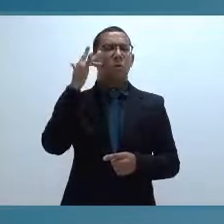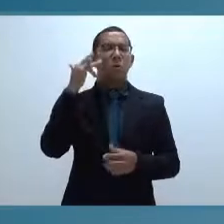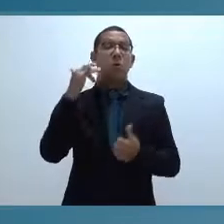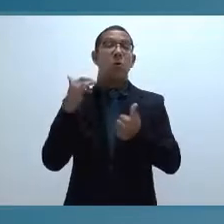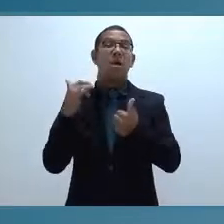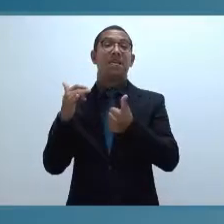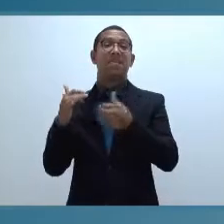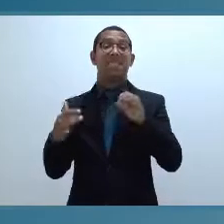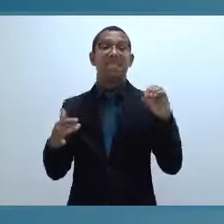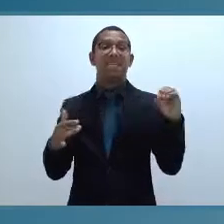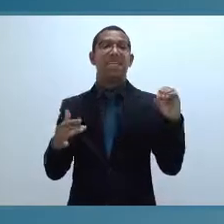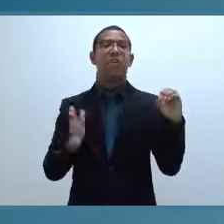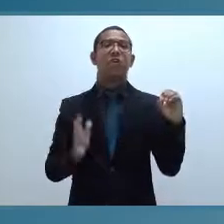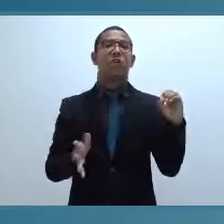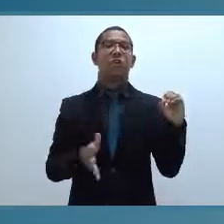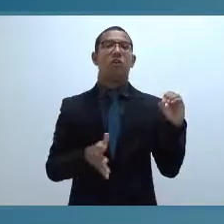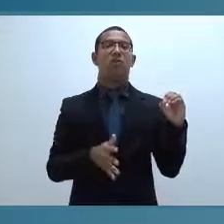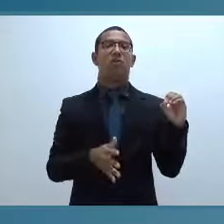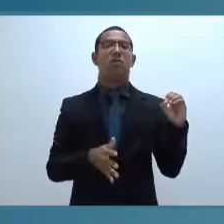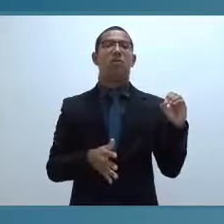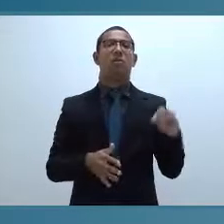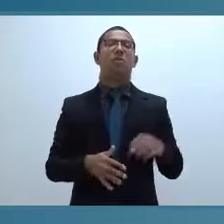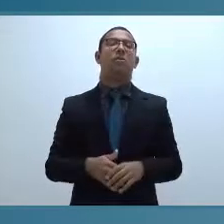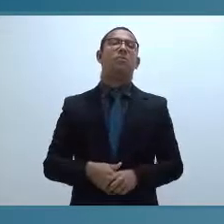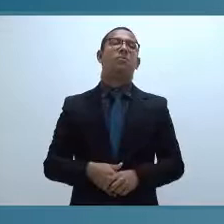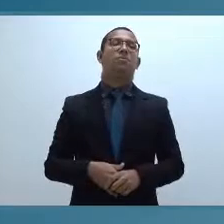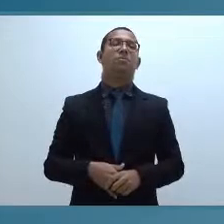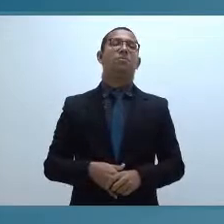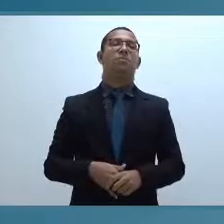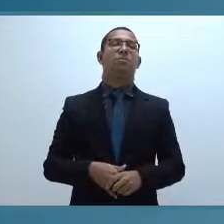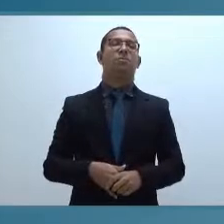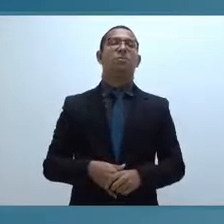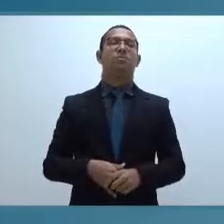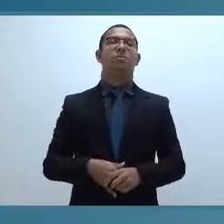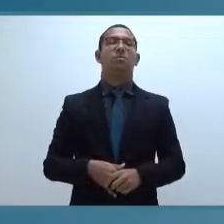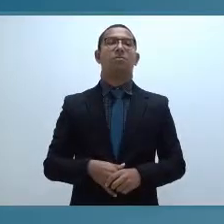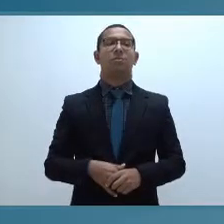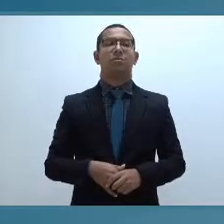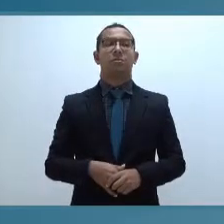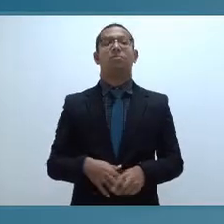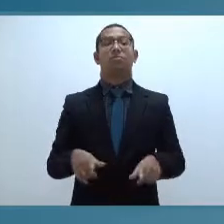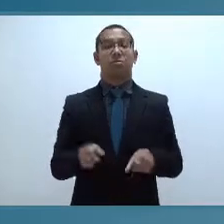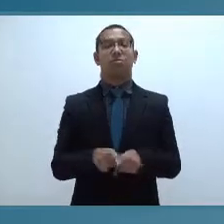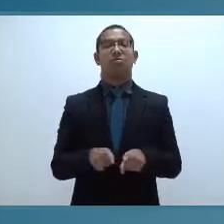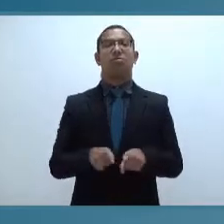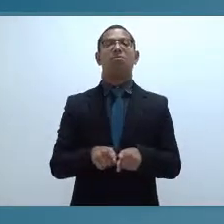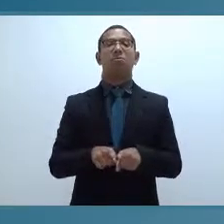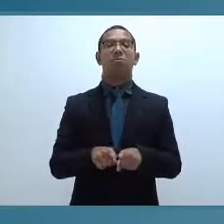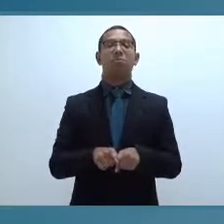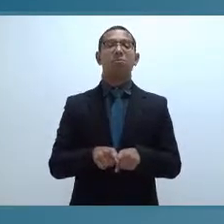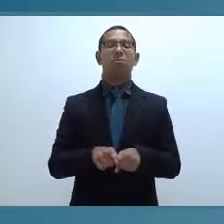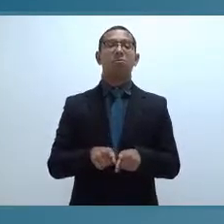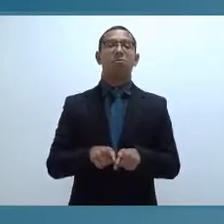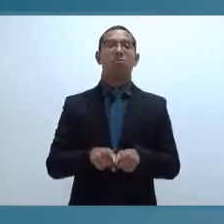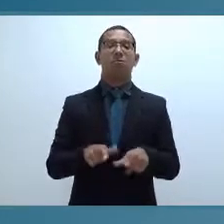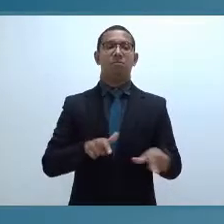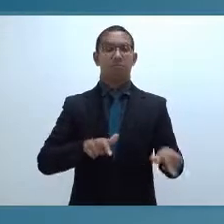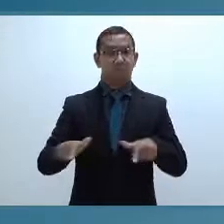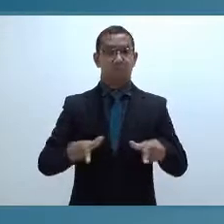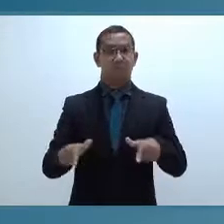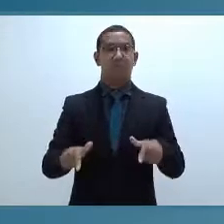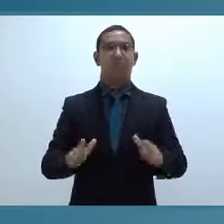Em manifestação de ID tal, consta informação também prestada pelo Departamento de Planejamento, Gestão